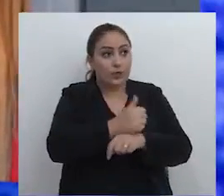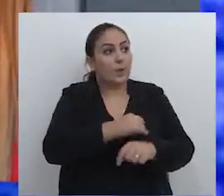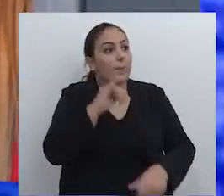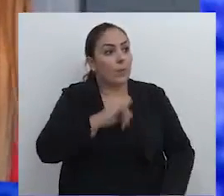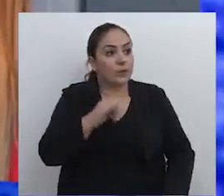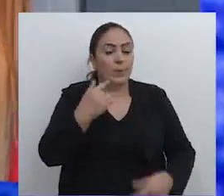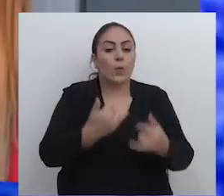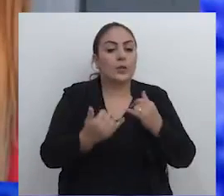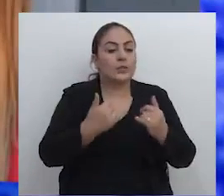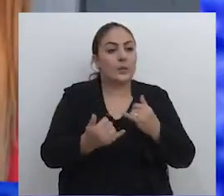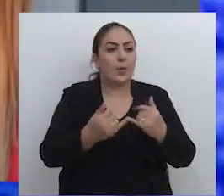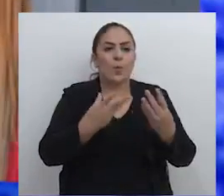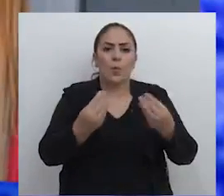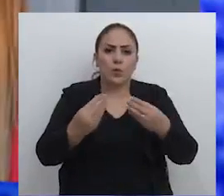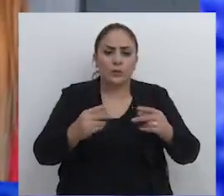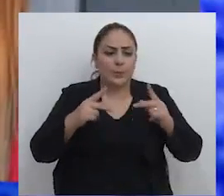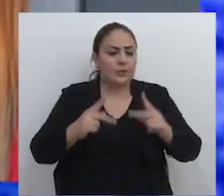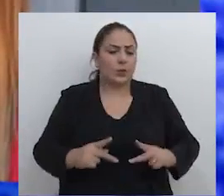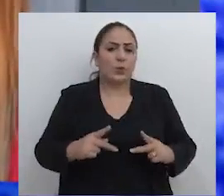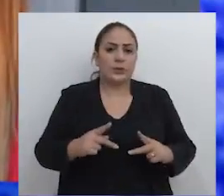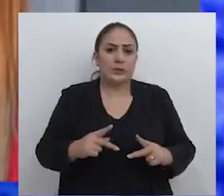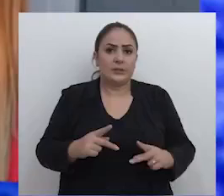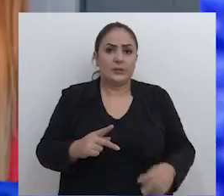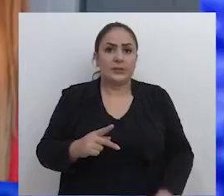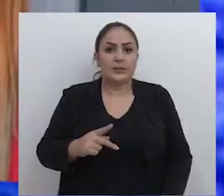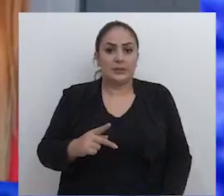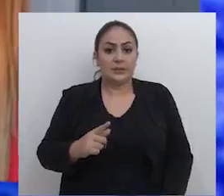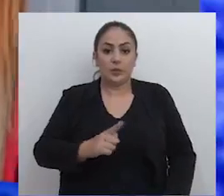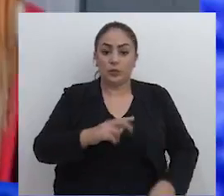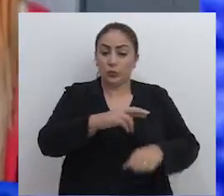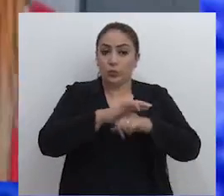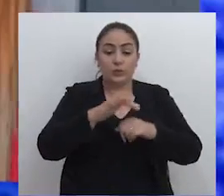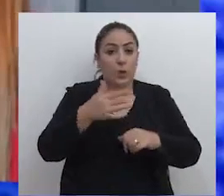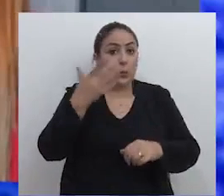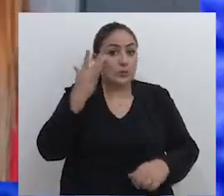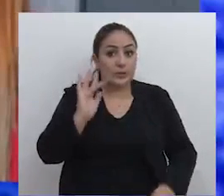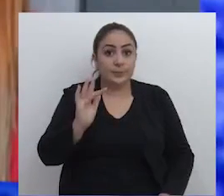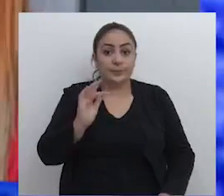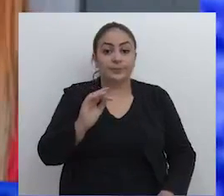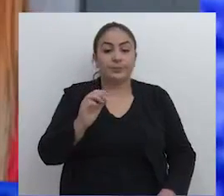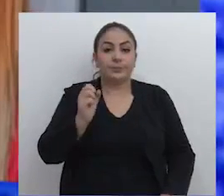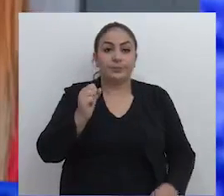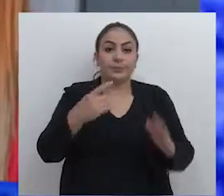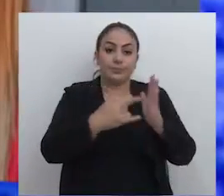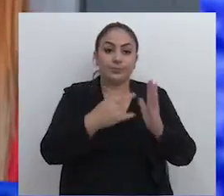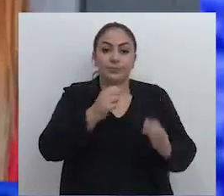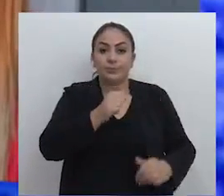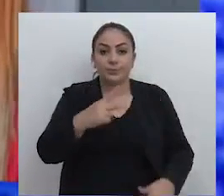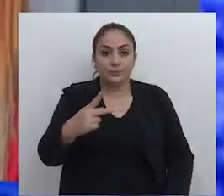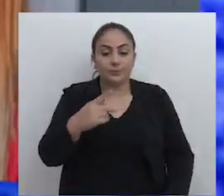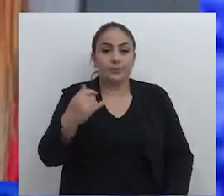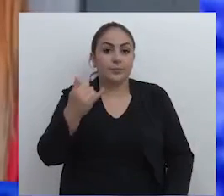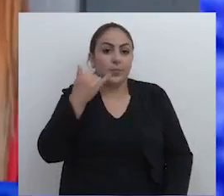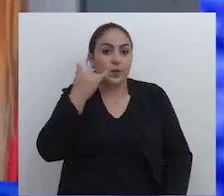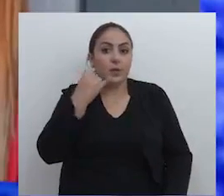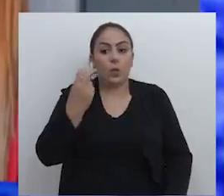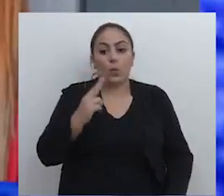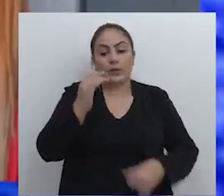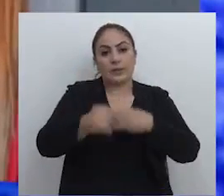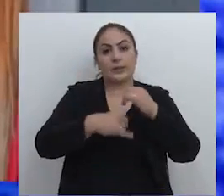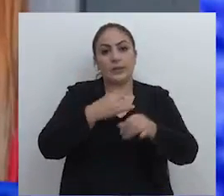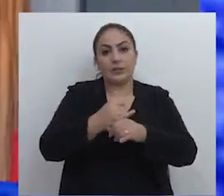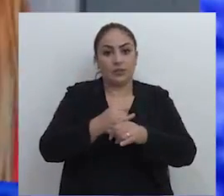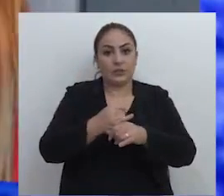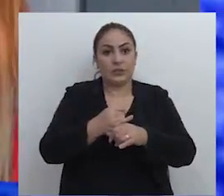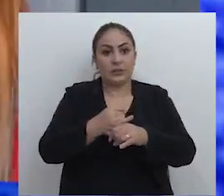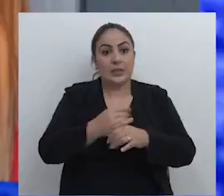né, Adriana? Por exemplo, muitos assegurados não têm o acesso, de repente, ao aplicativo pelo celular ou à internet.